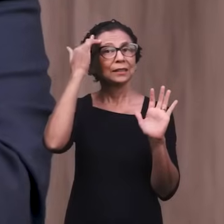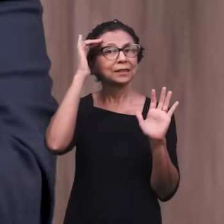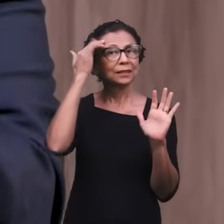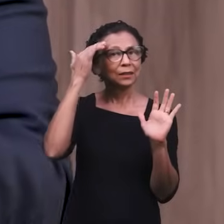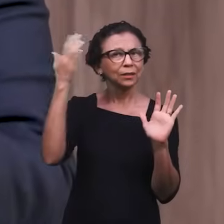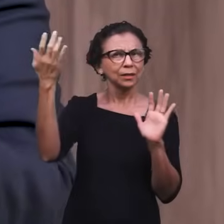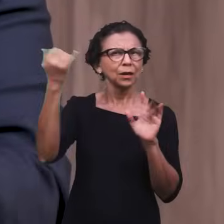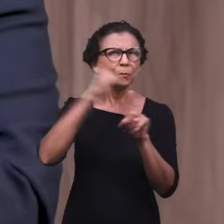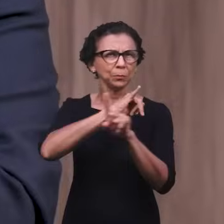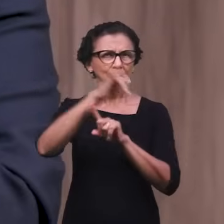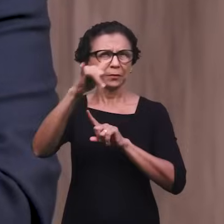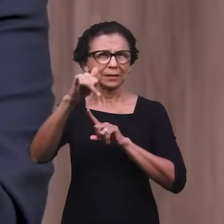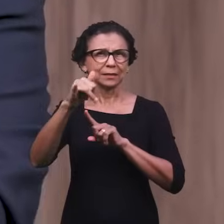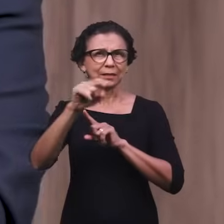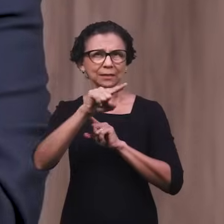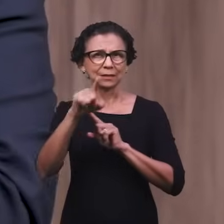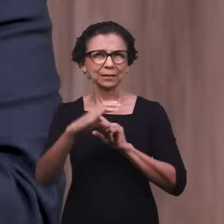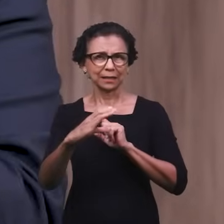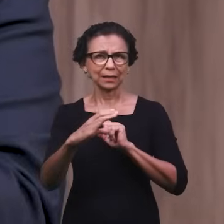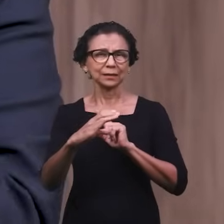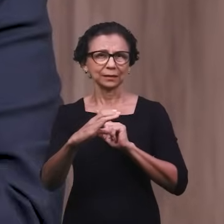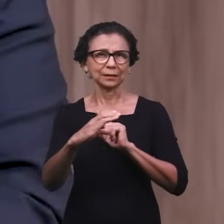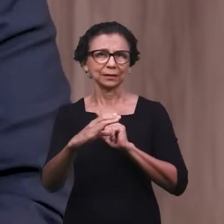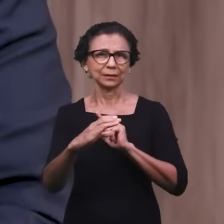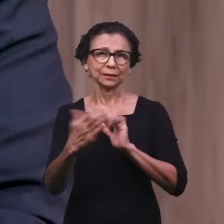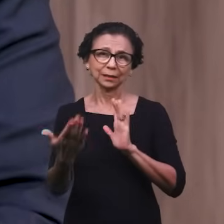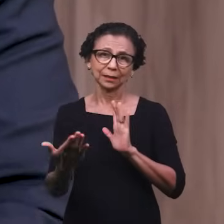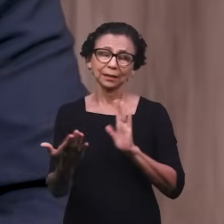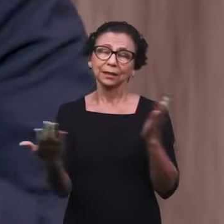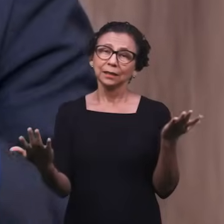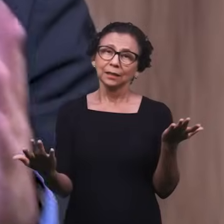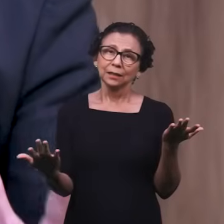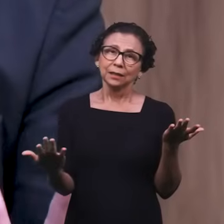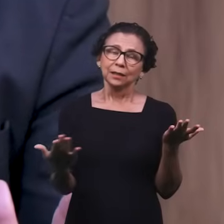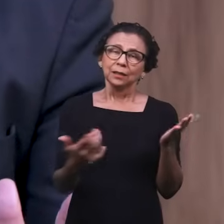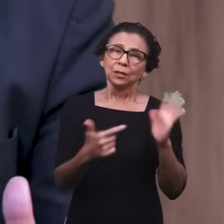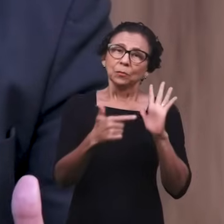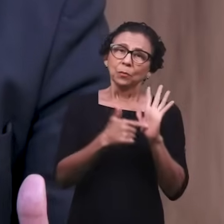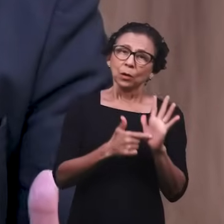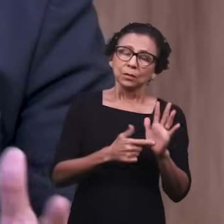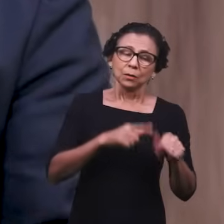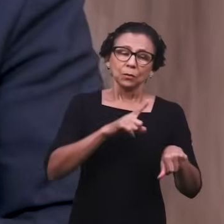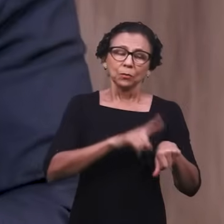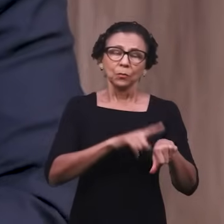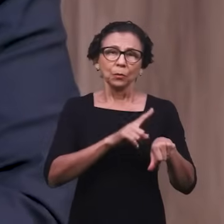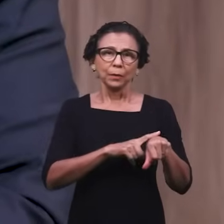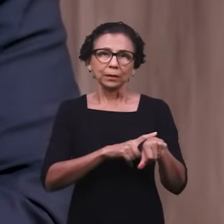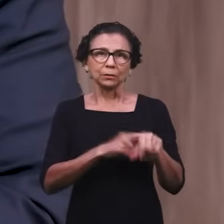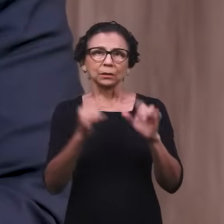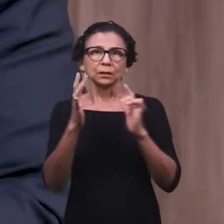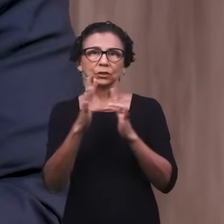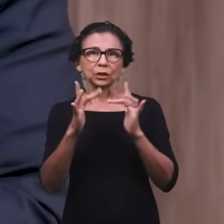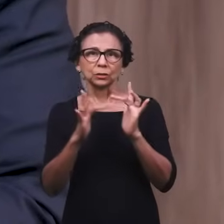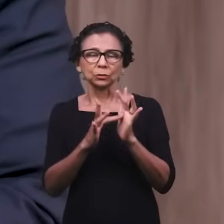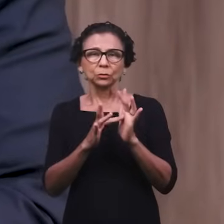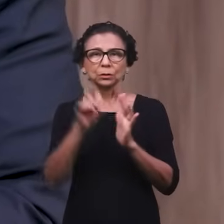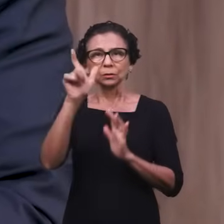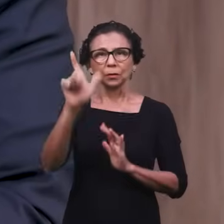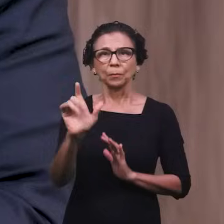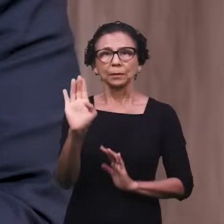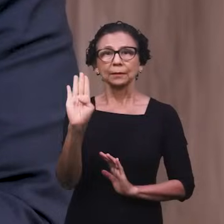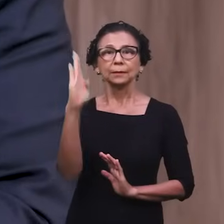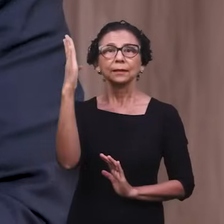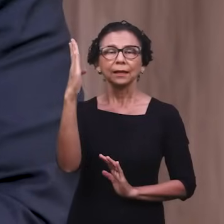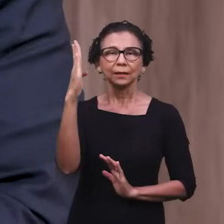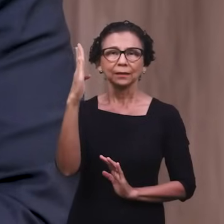é uma profecia, né? Profetizando a respeito de Jesus, do momento da traição. Então, a inteligência artificial, ela